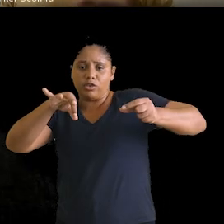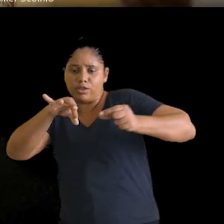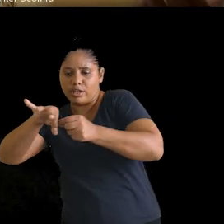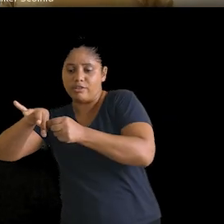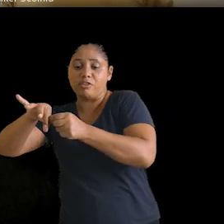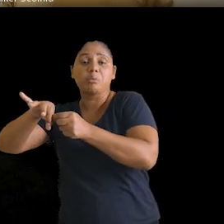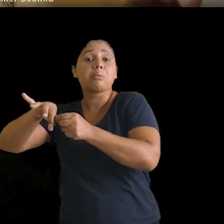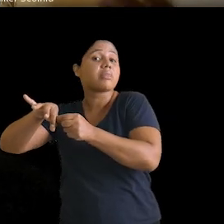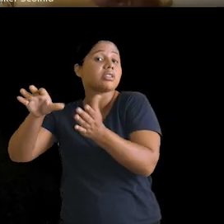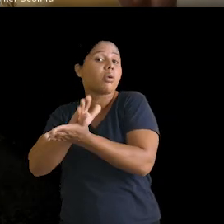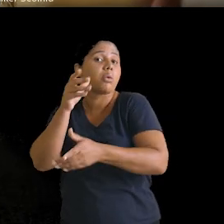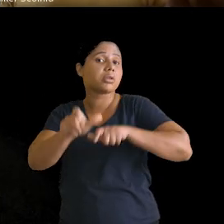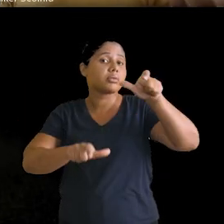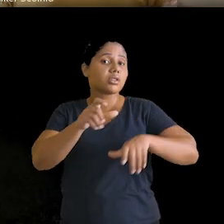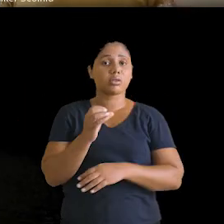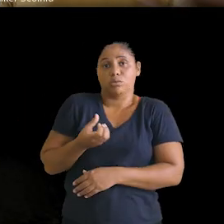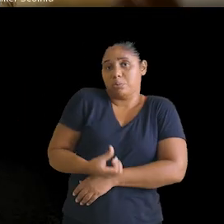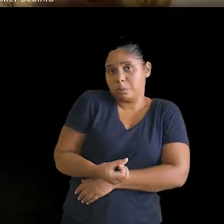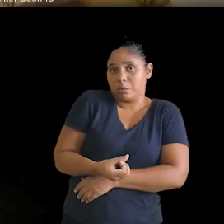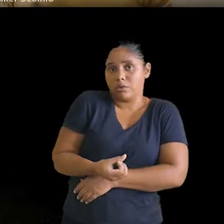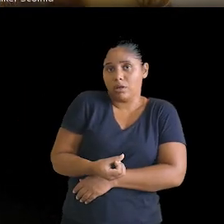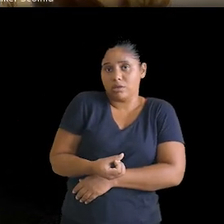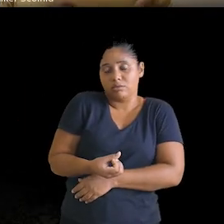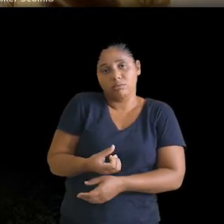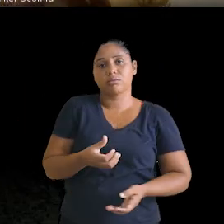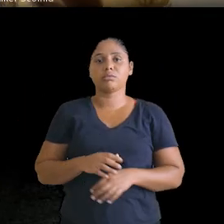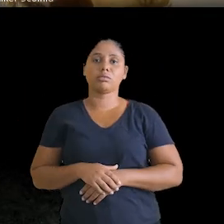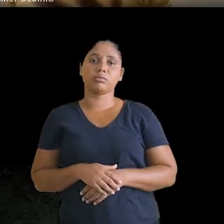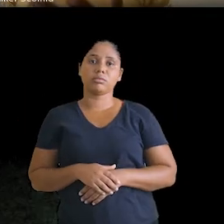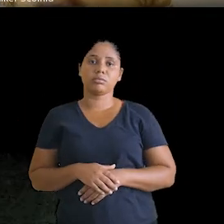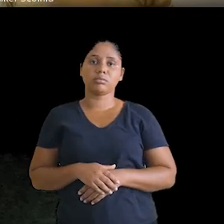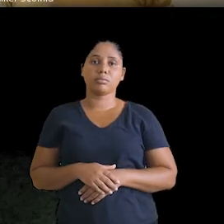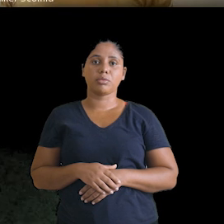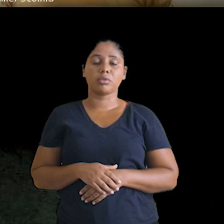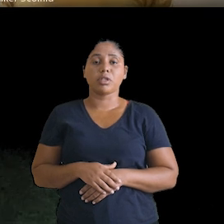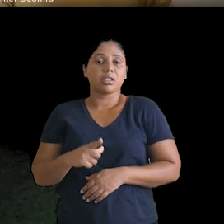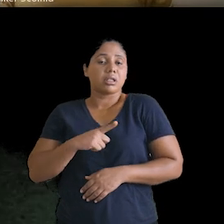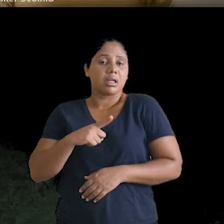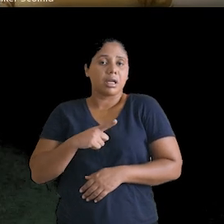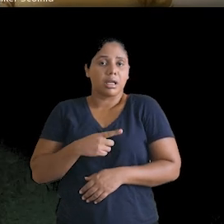apenas da camisinha feminina, né? Até porque quem tem ambos são ambos os sexos.